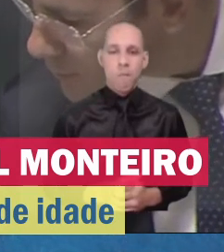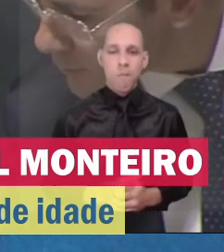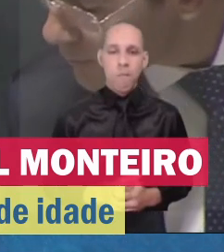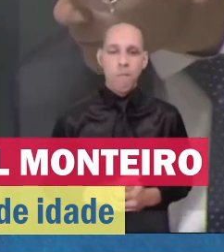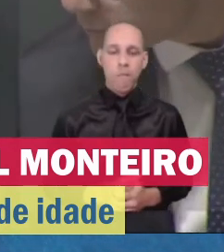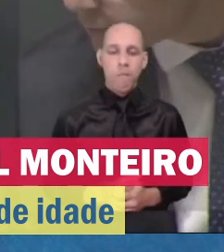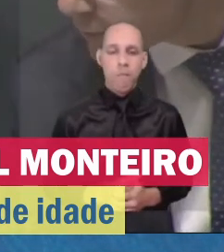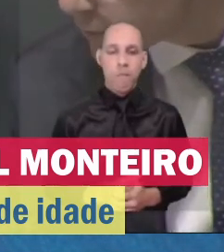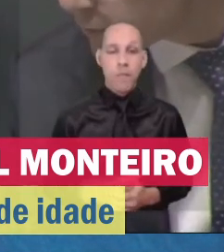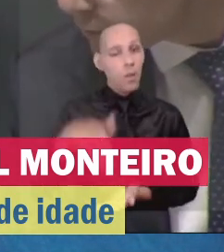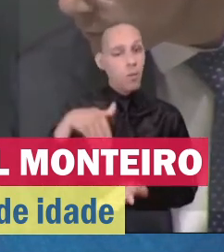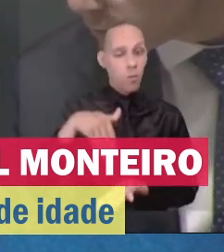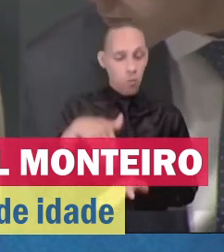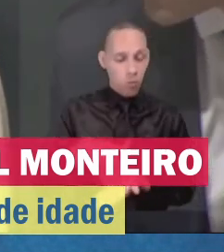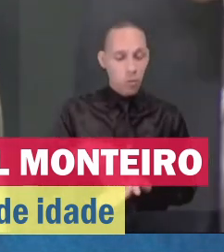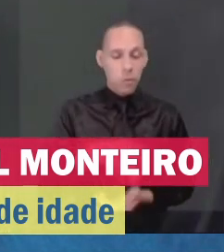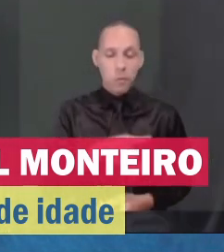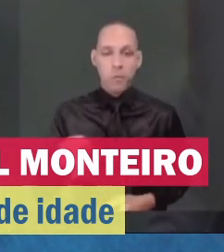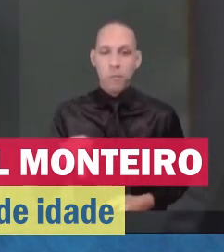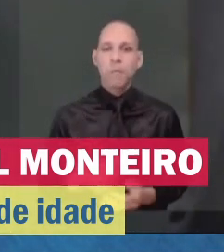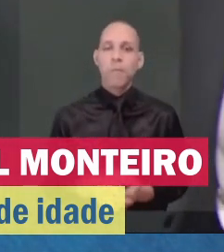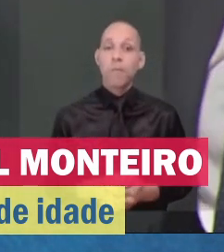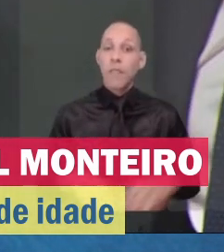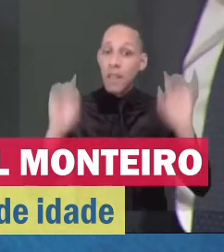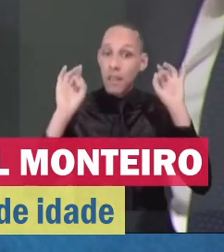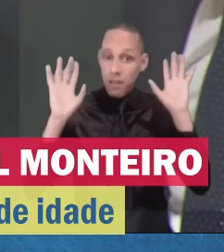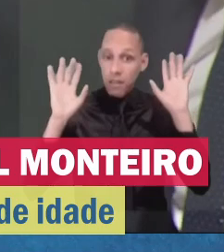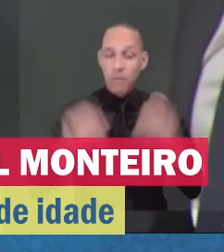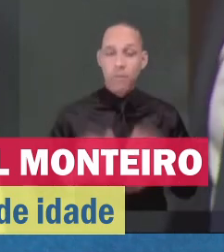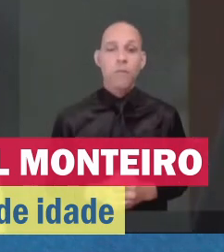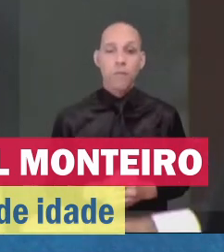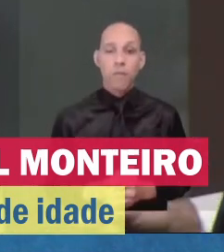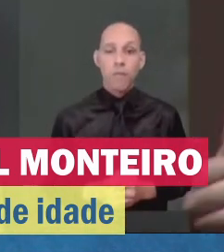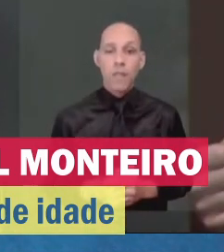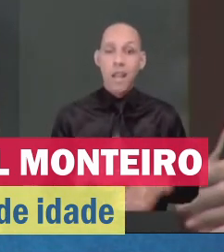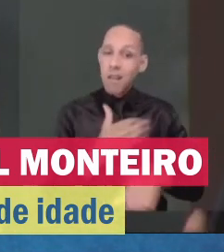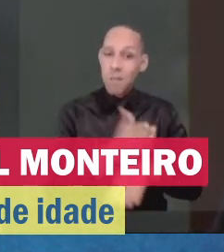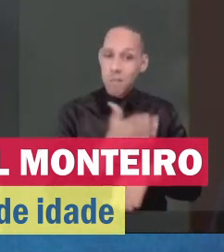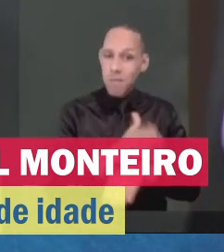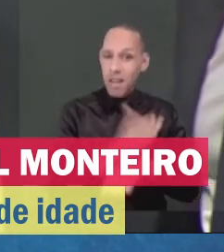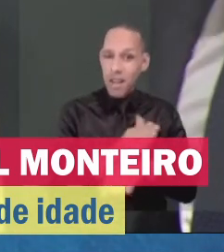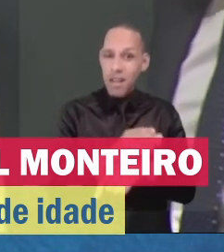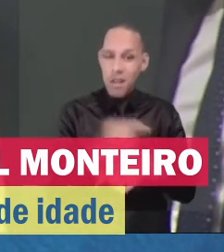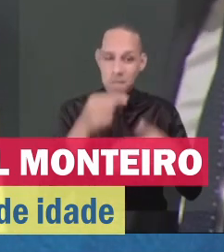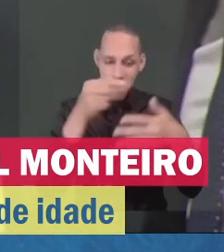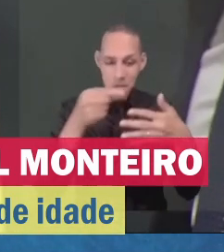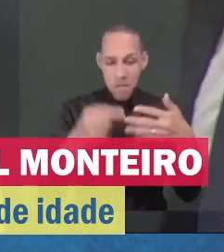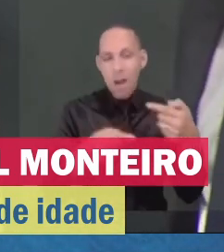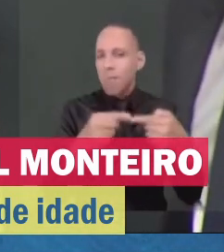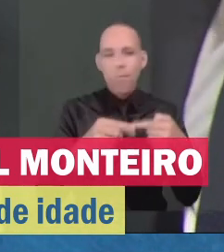Por fim, senhor presidente, destaque-se ainda que a prática de atos incompatíveis com o decoro